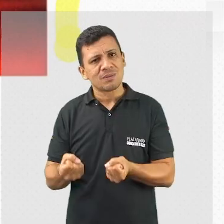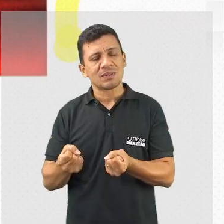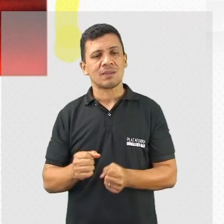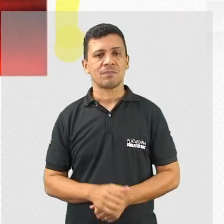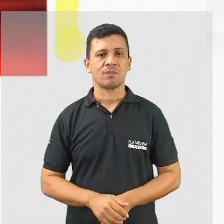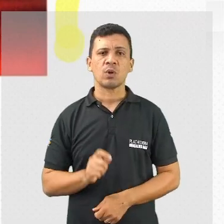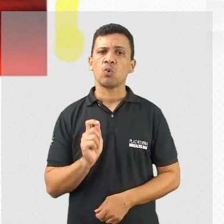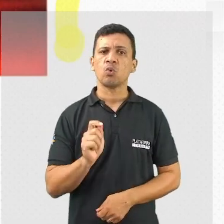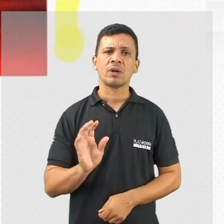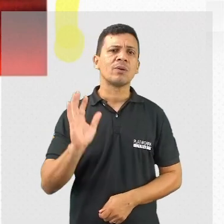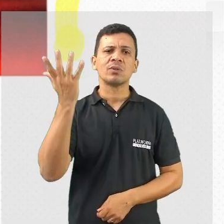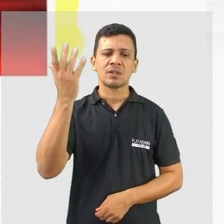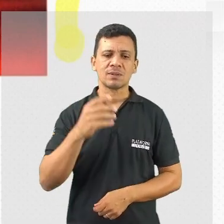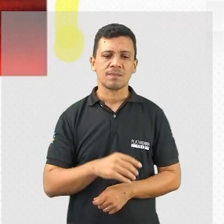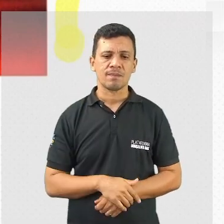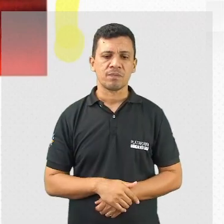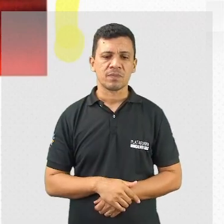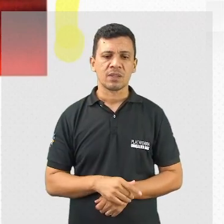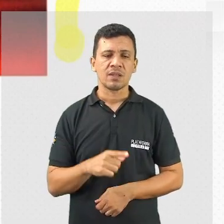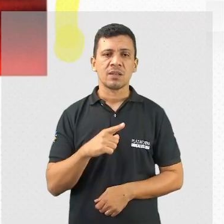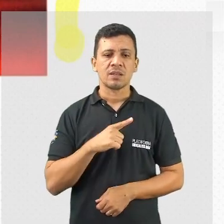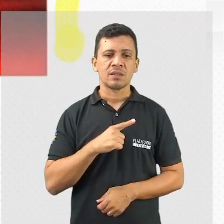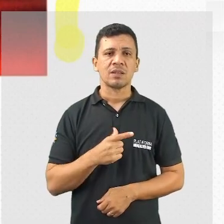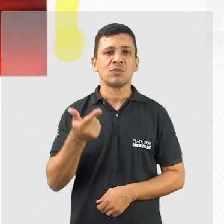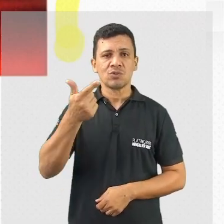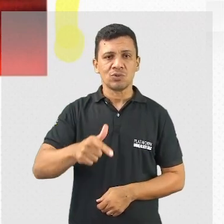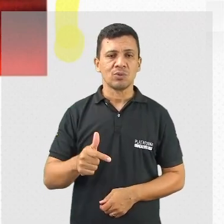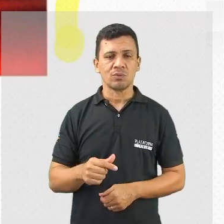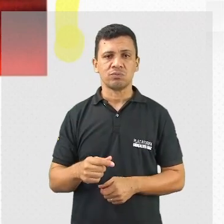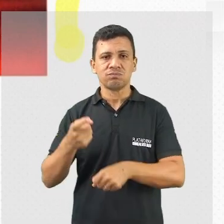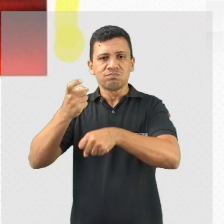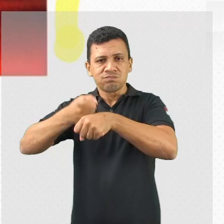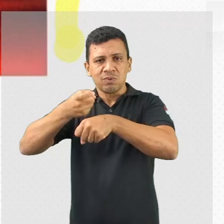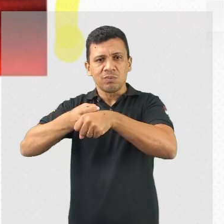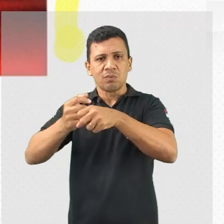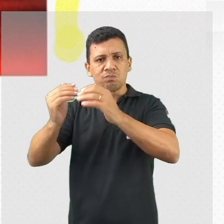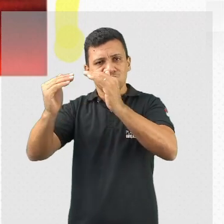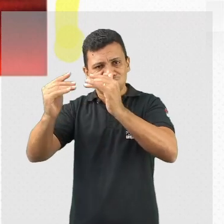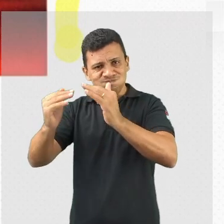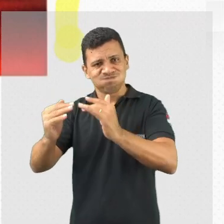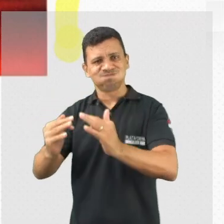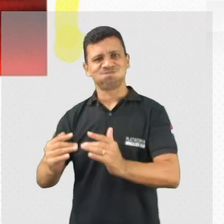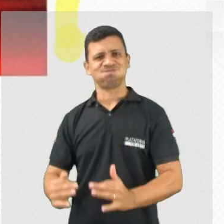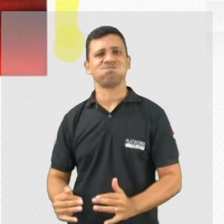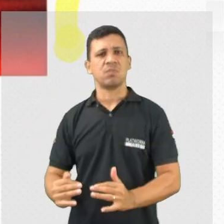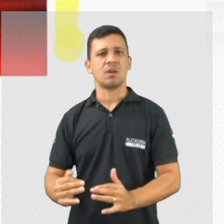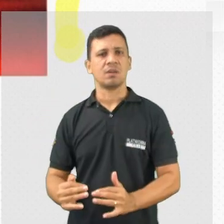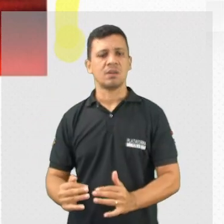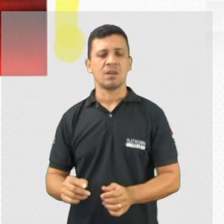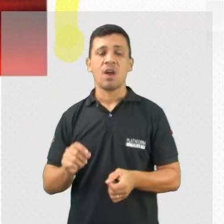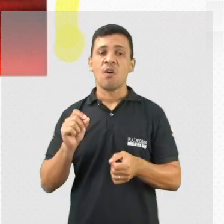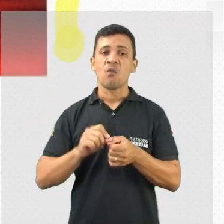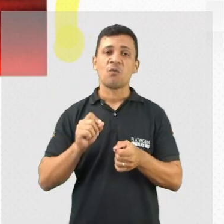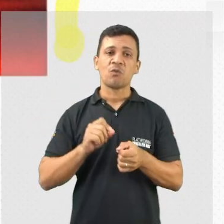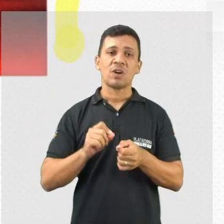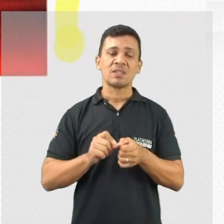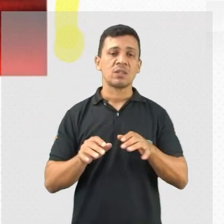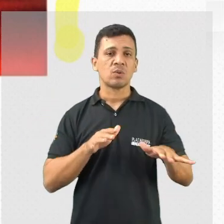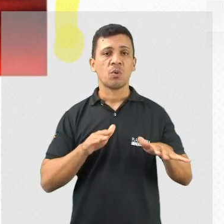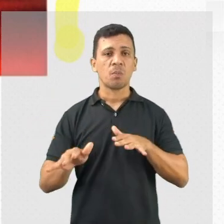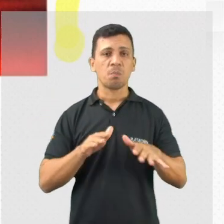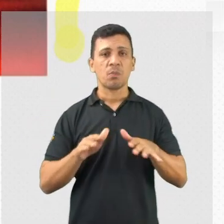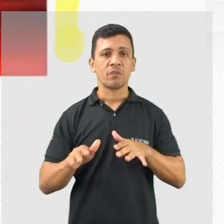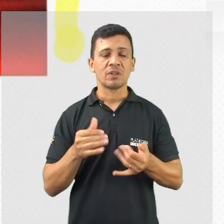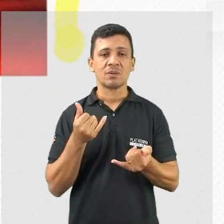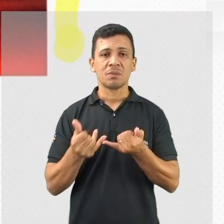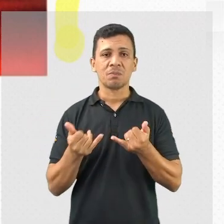o resultado, elas, ó, descem novamente. Perceba que isso acaba fazendo um movimento de tipo de